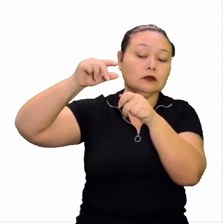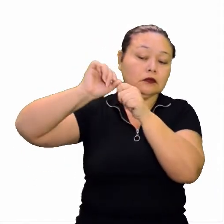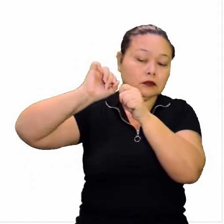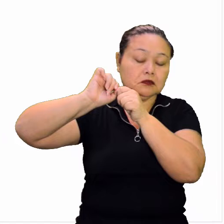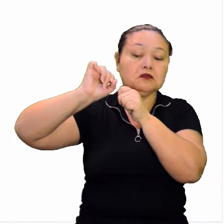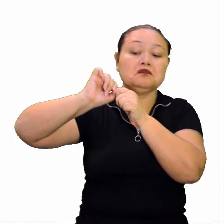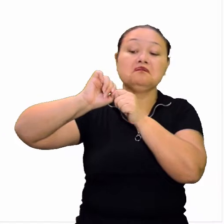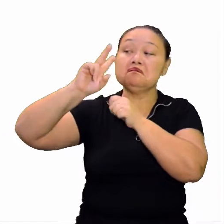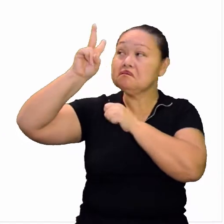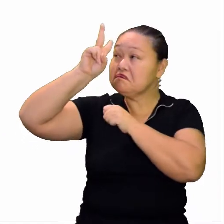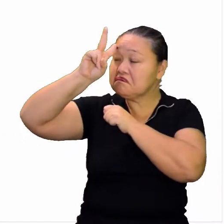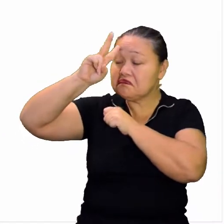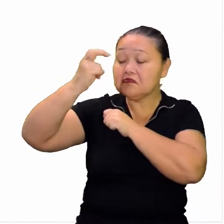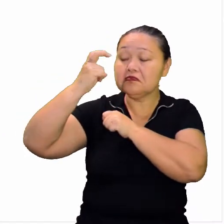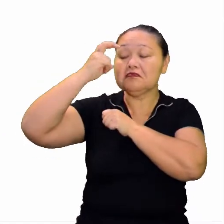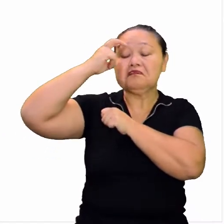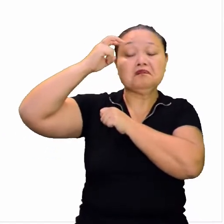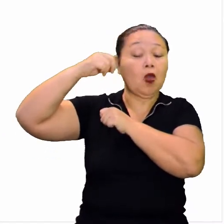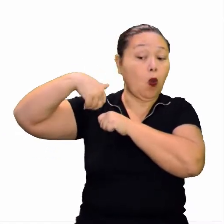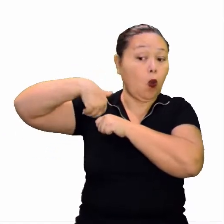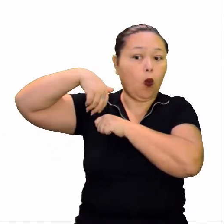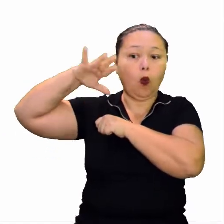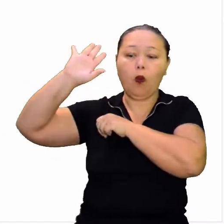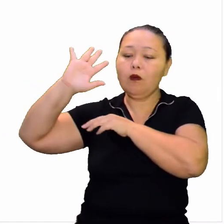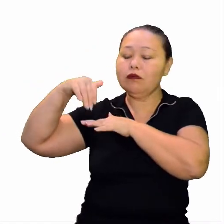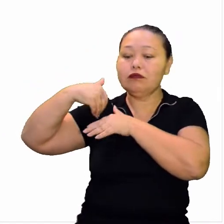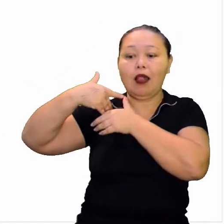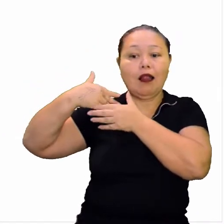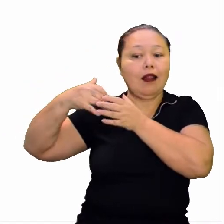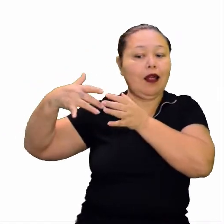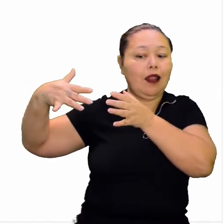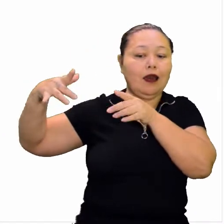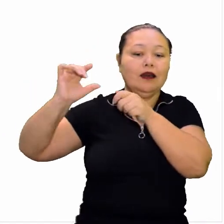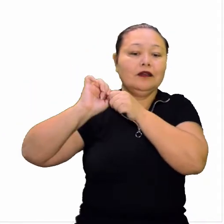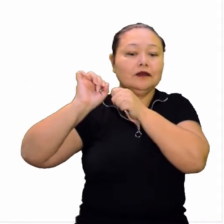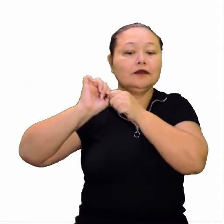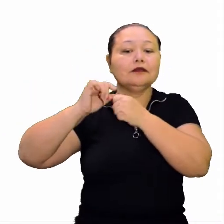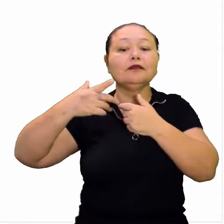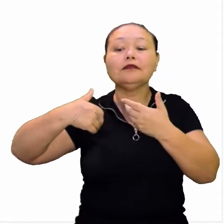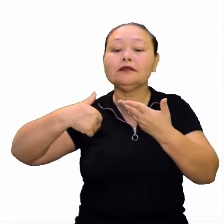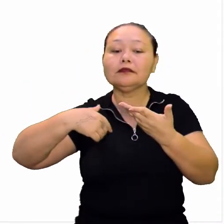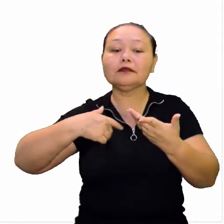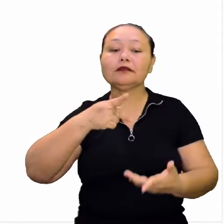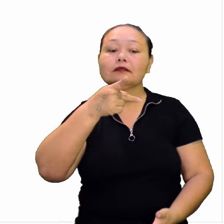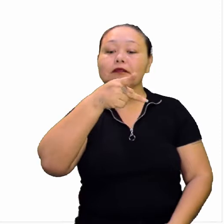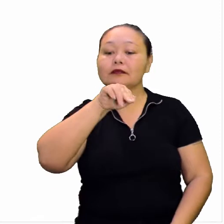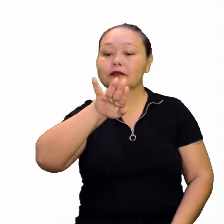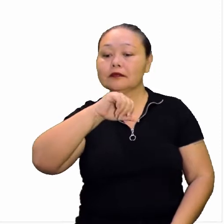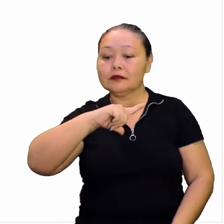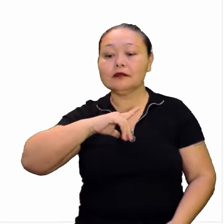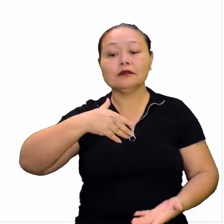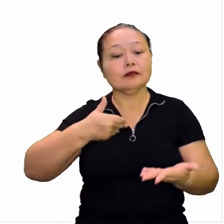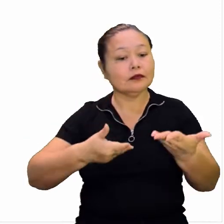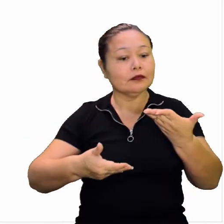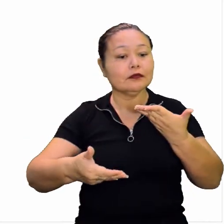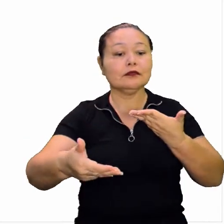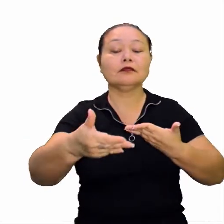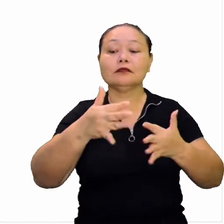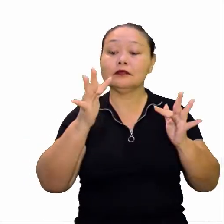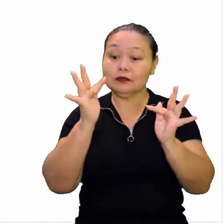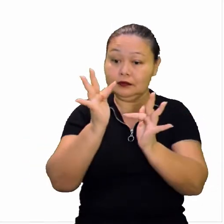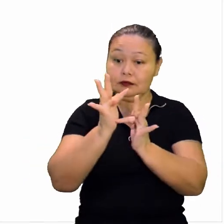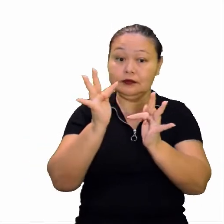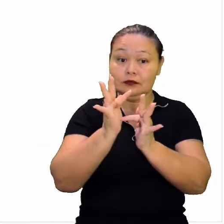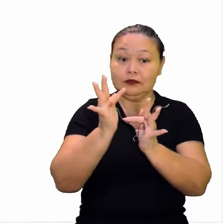muito rica. Com os persas, além do comércio, os fenícios ainda